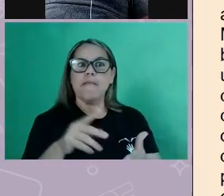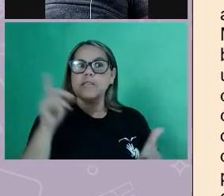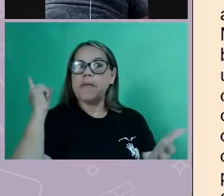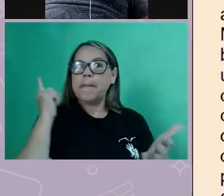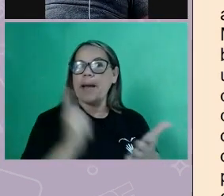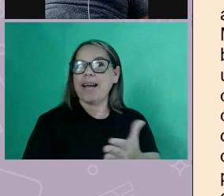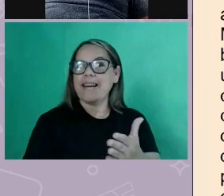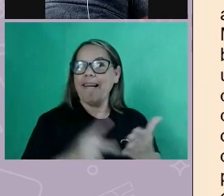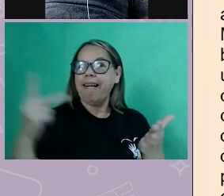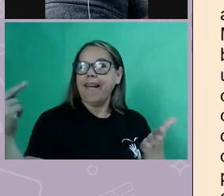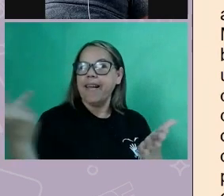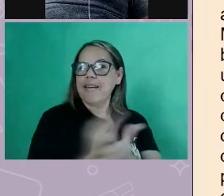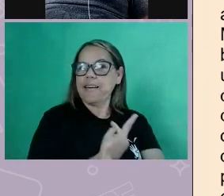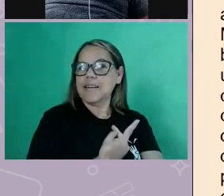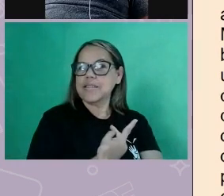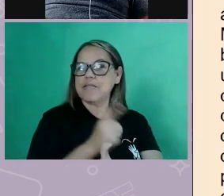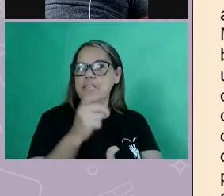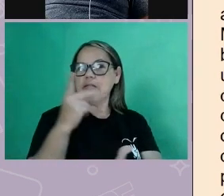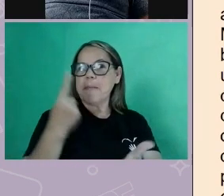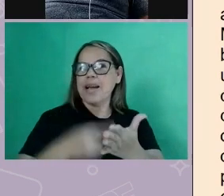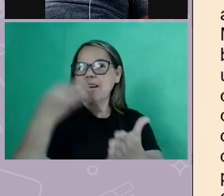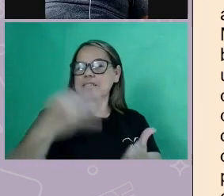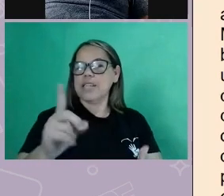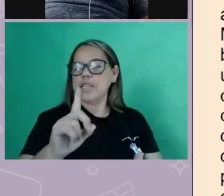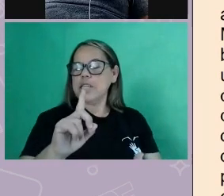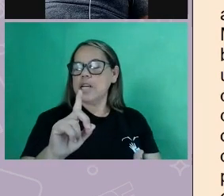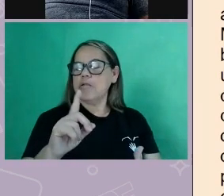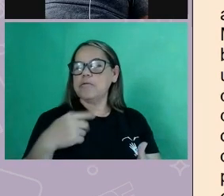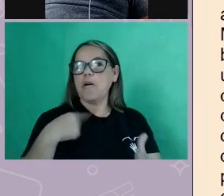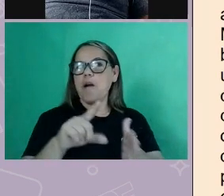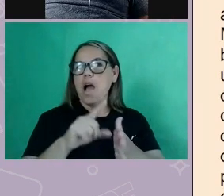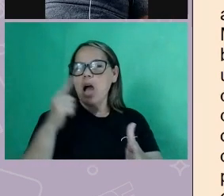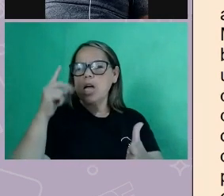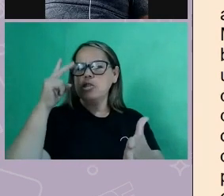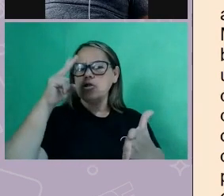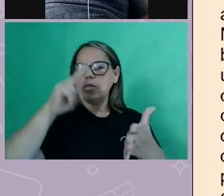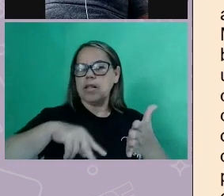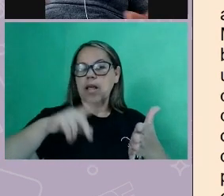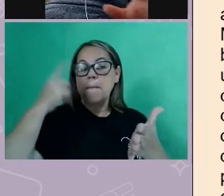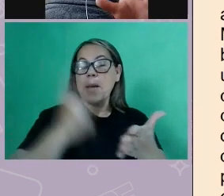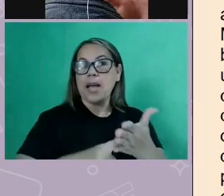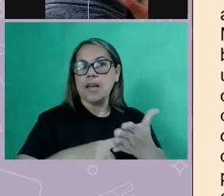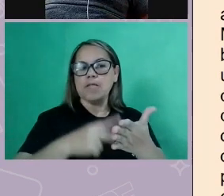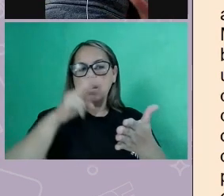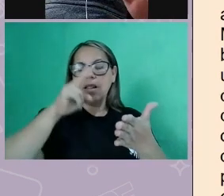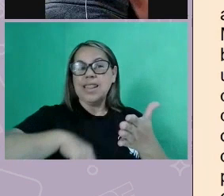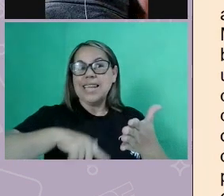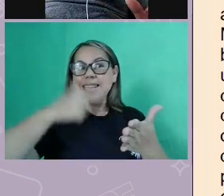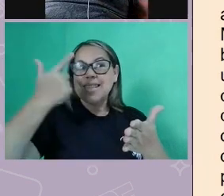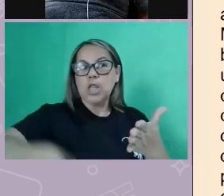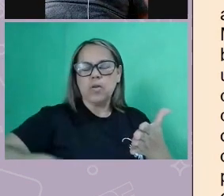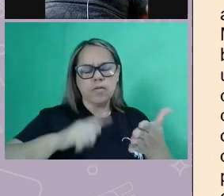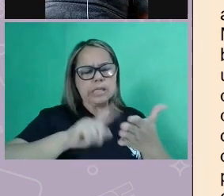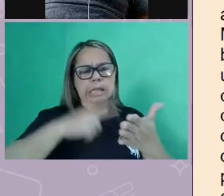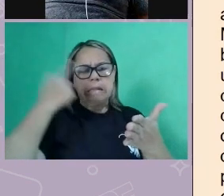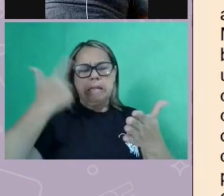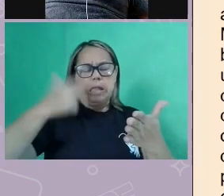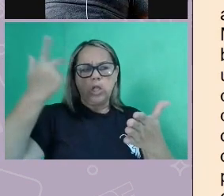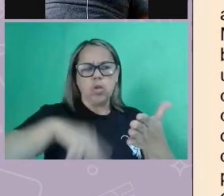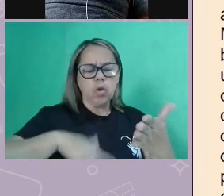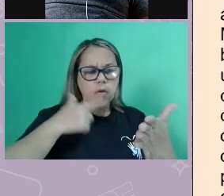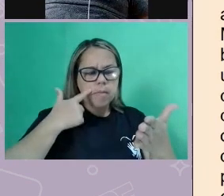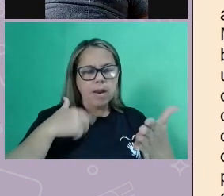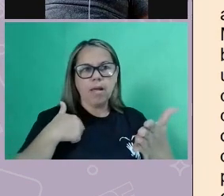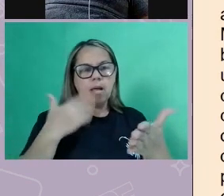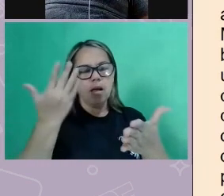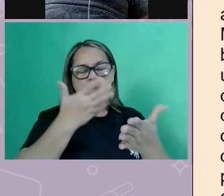isso que eu sempre digo ao resolver uma questão leia e releia para não cair em nenhum em nenhum armadilho